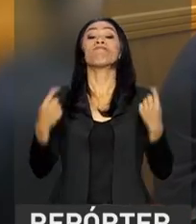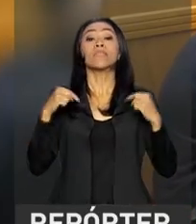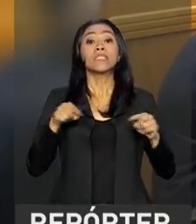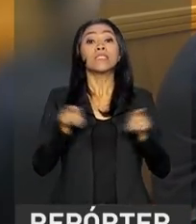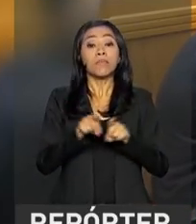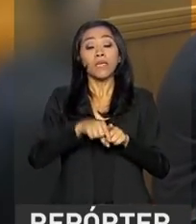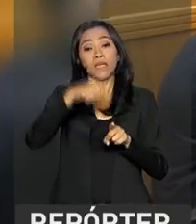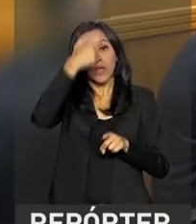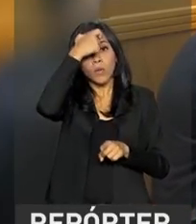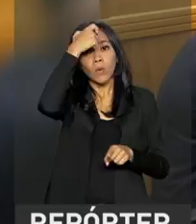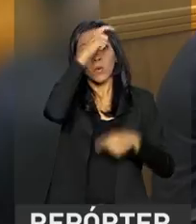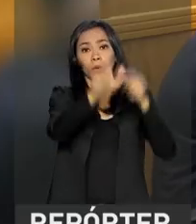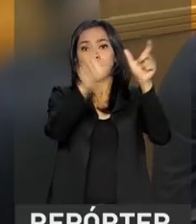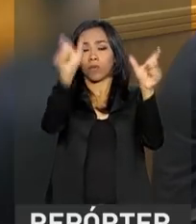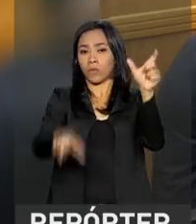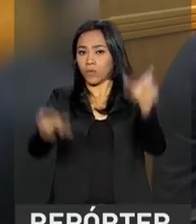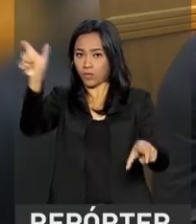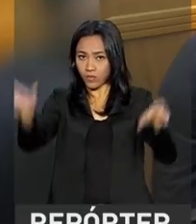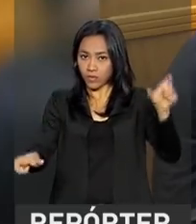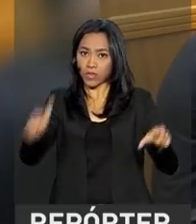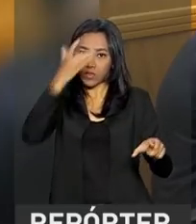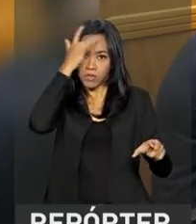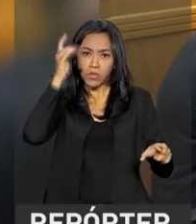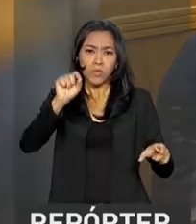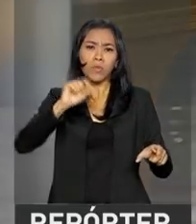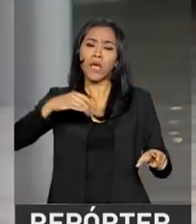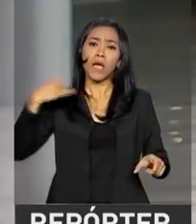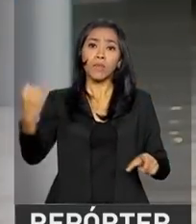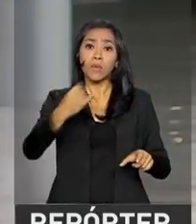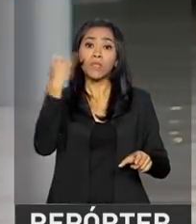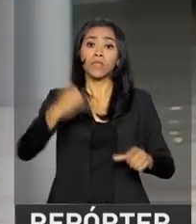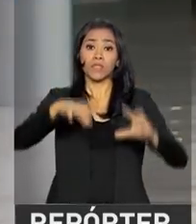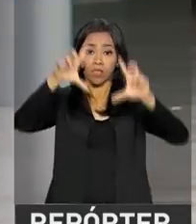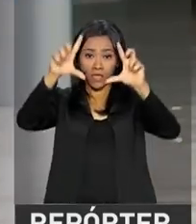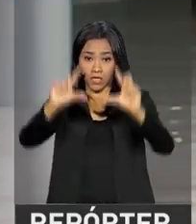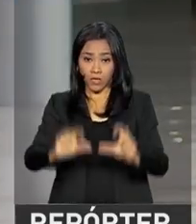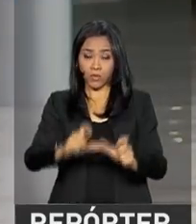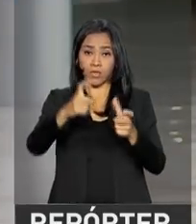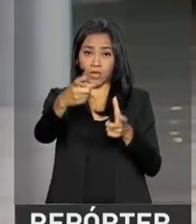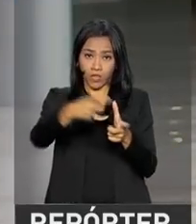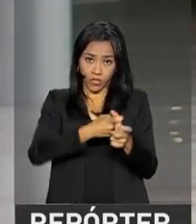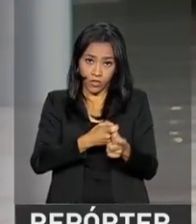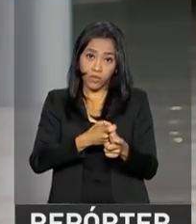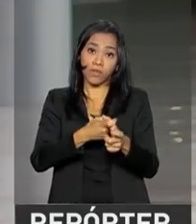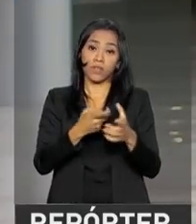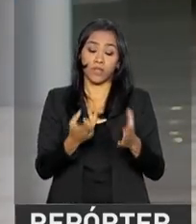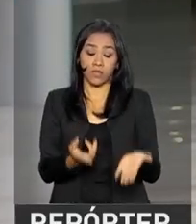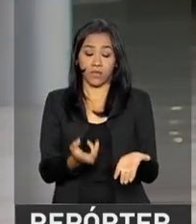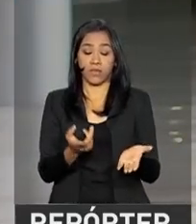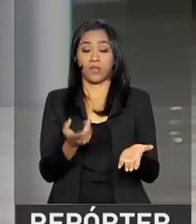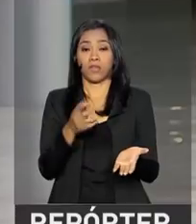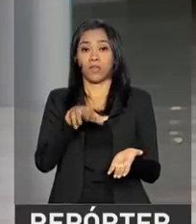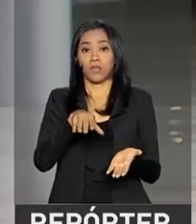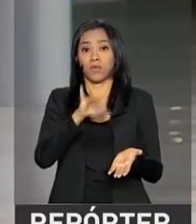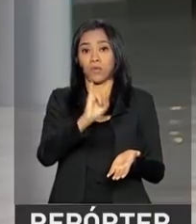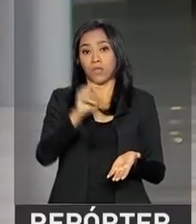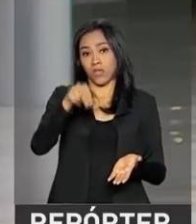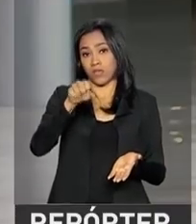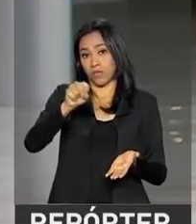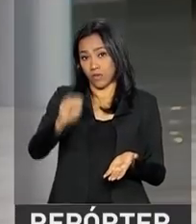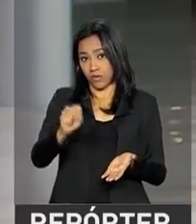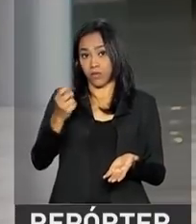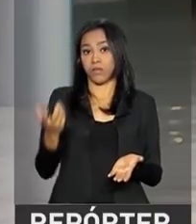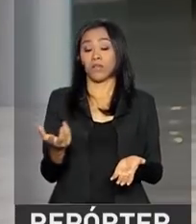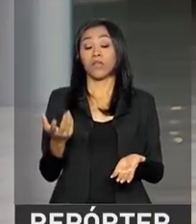população sobre a importância é da redução da dívida do sistema de aposentadoria do país pelas redes sociais o presidente